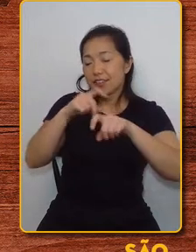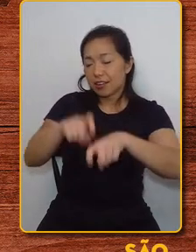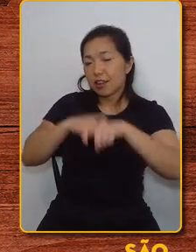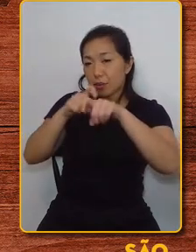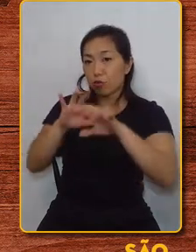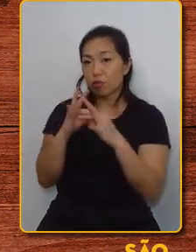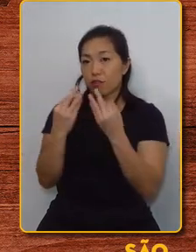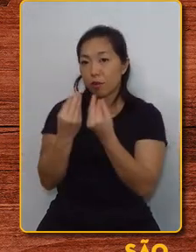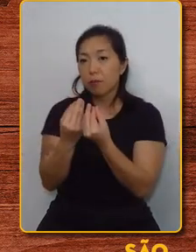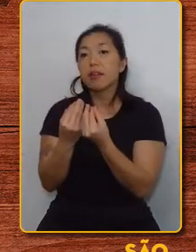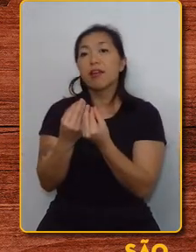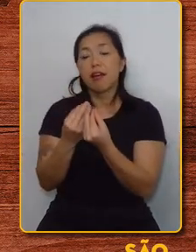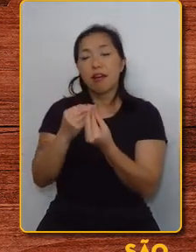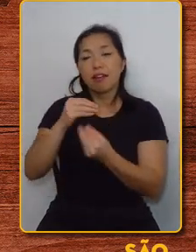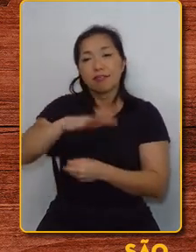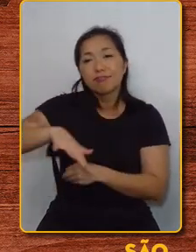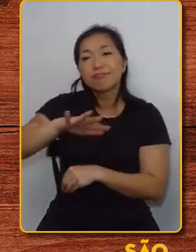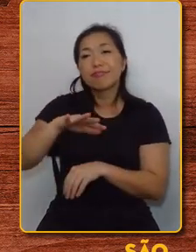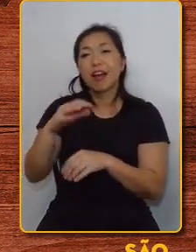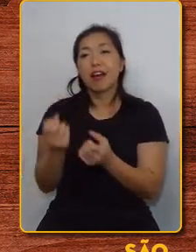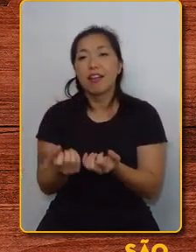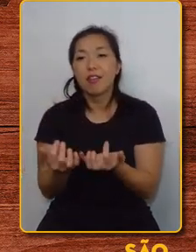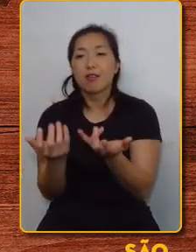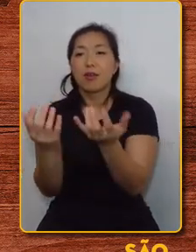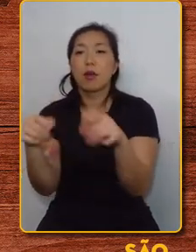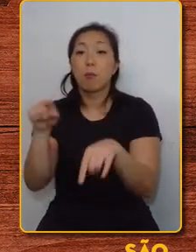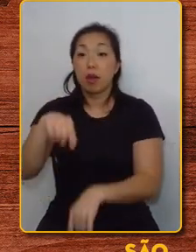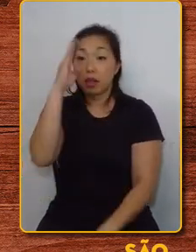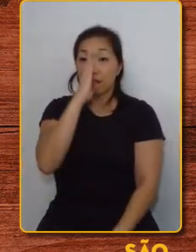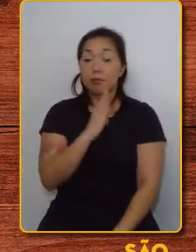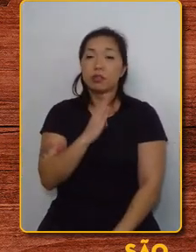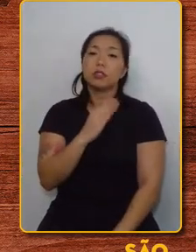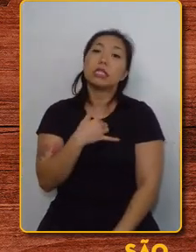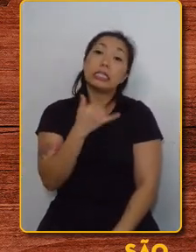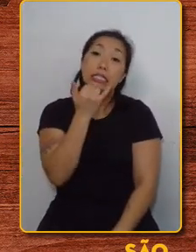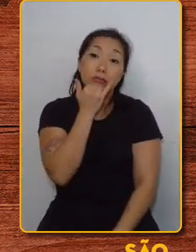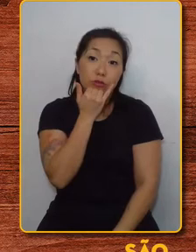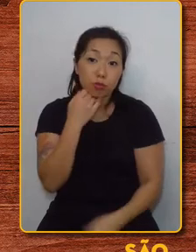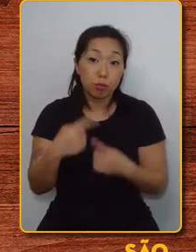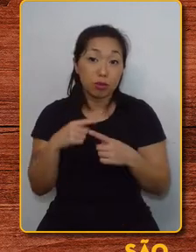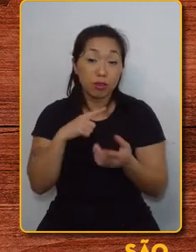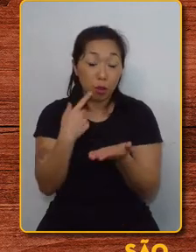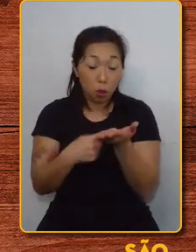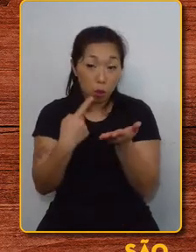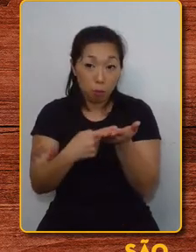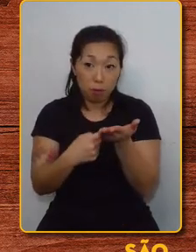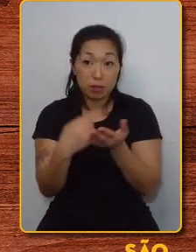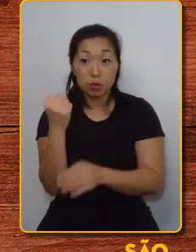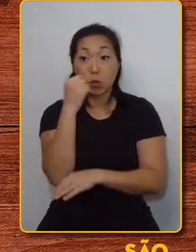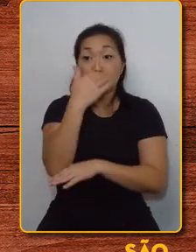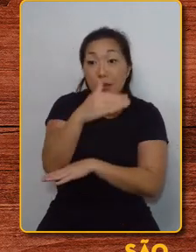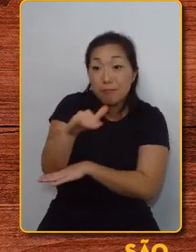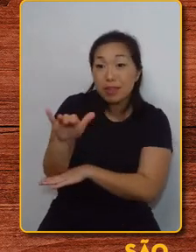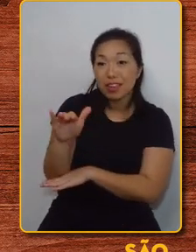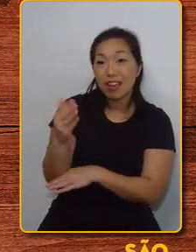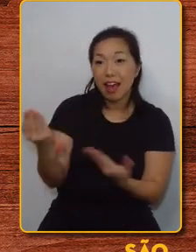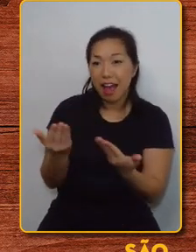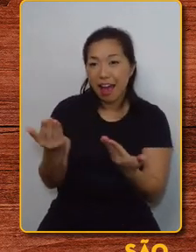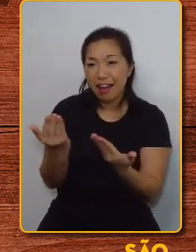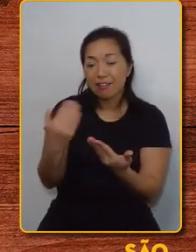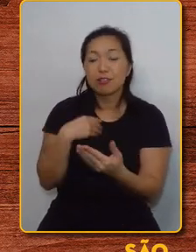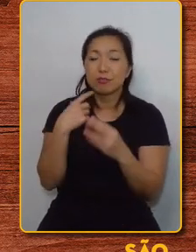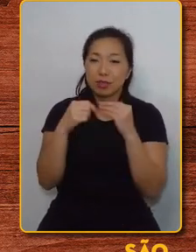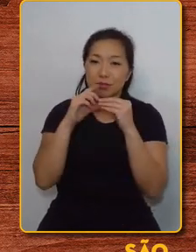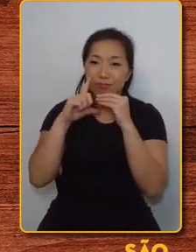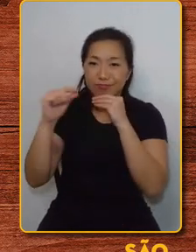e camponesa no Brasil. E queria agradecer e me desculpar por ter que sair, eu tinha marcado um outro compromisso agora às 8h30, mas um orgulho